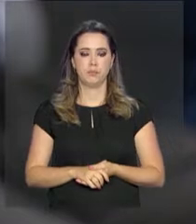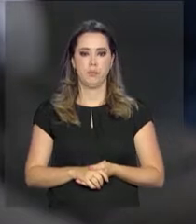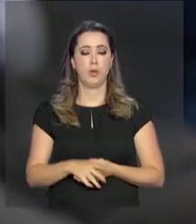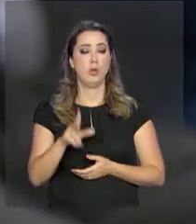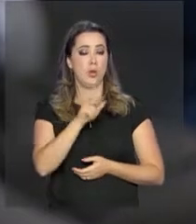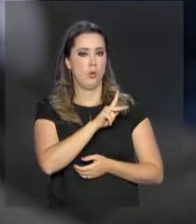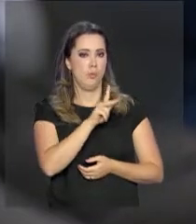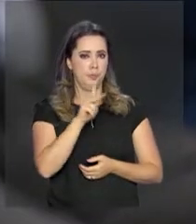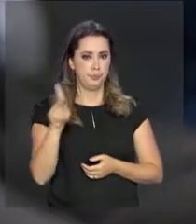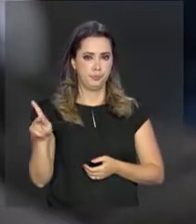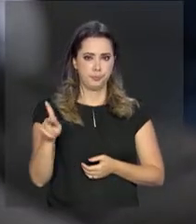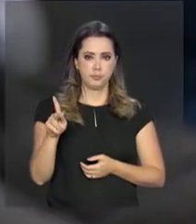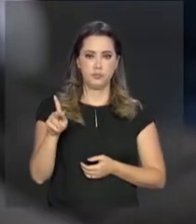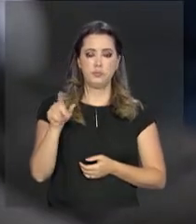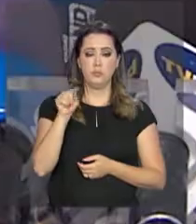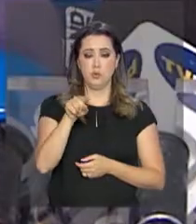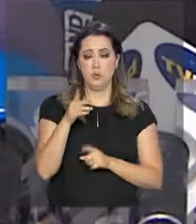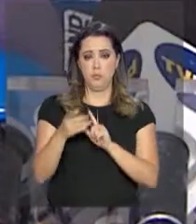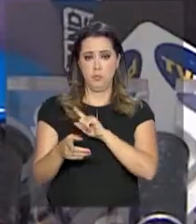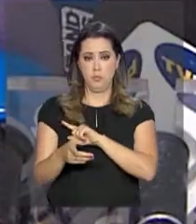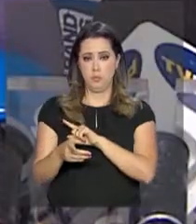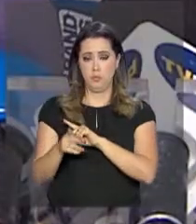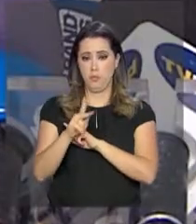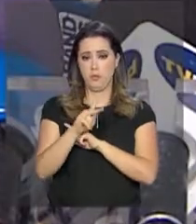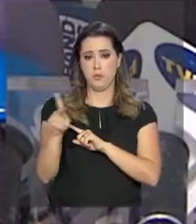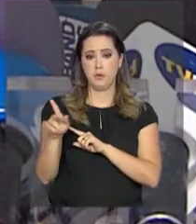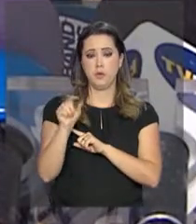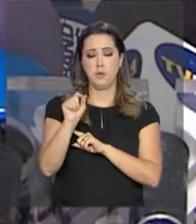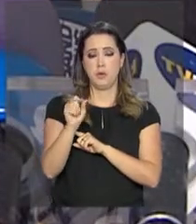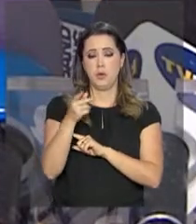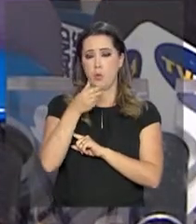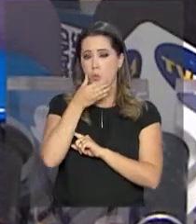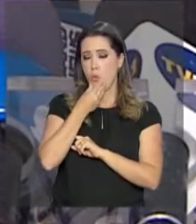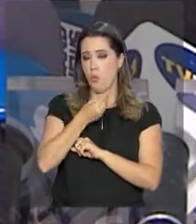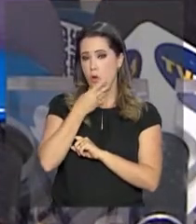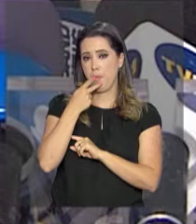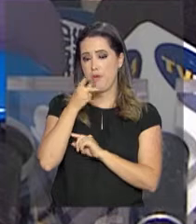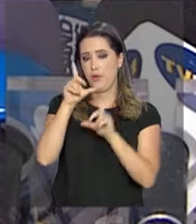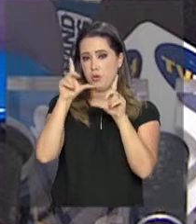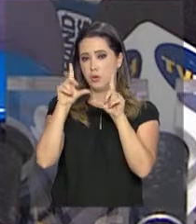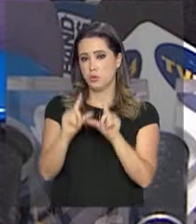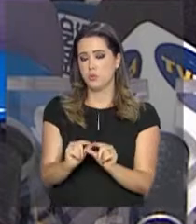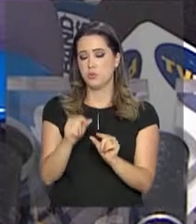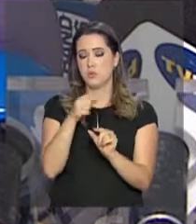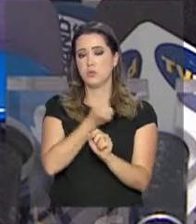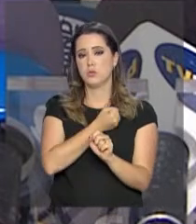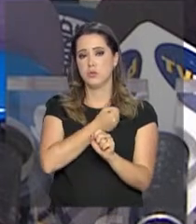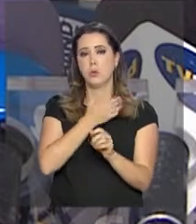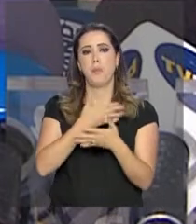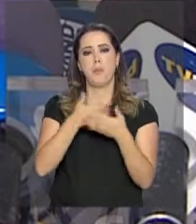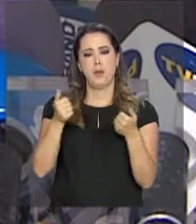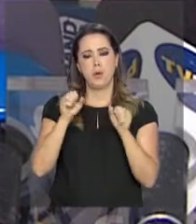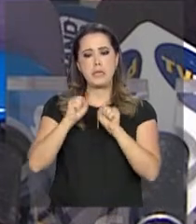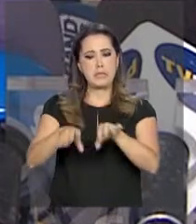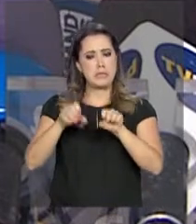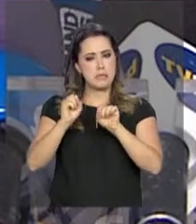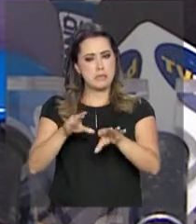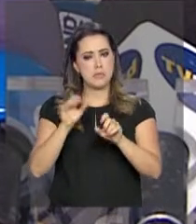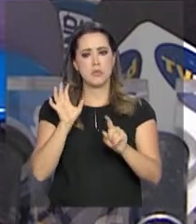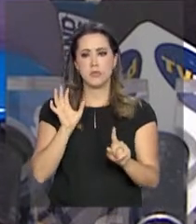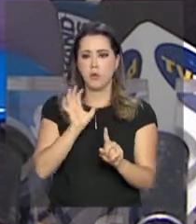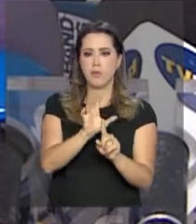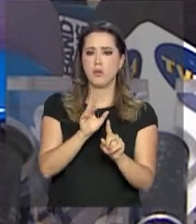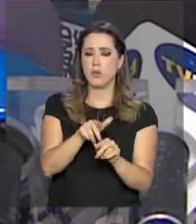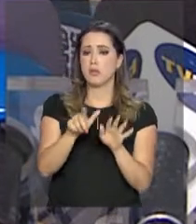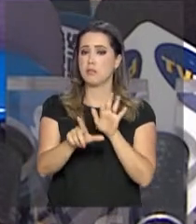de automobilismo jean todt disse que a redução desses números passa por maior educação no trânsito reforço nas